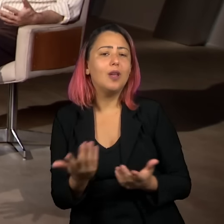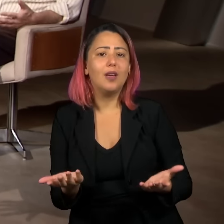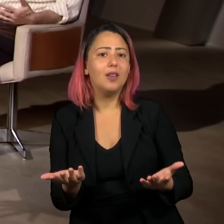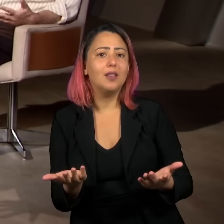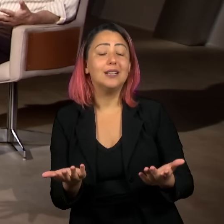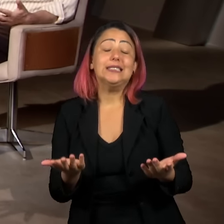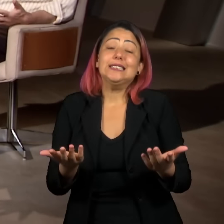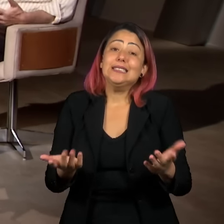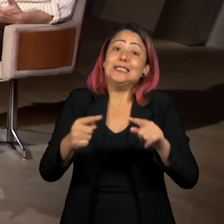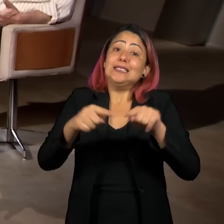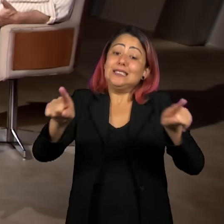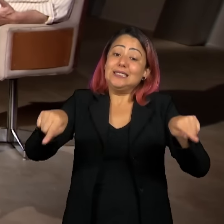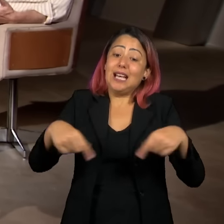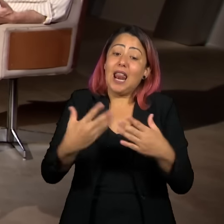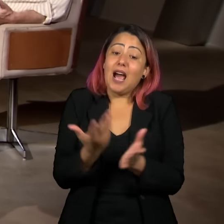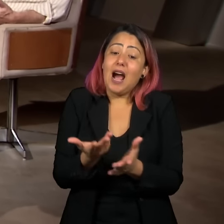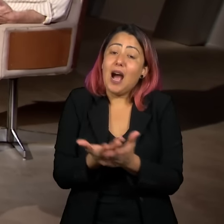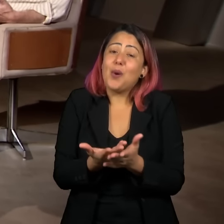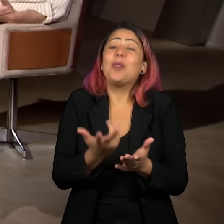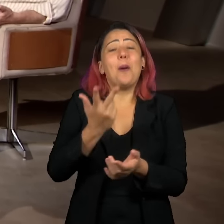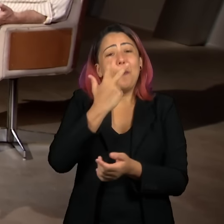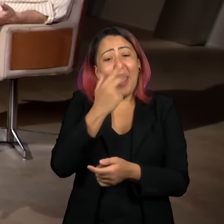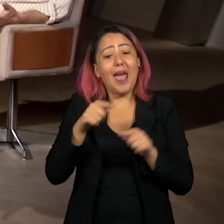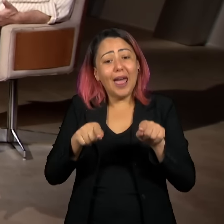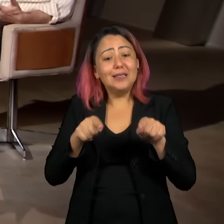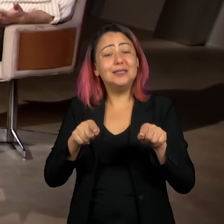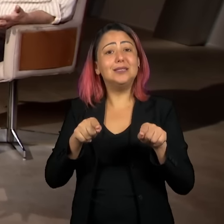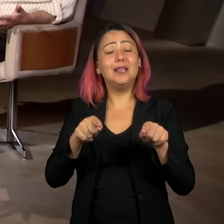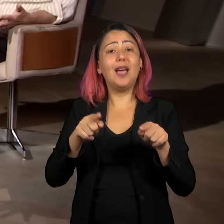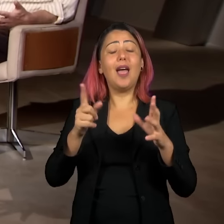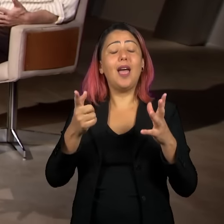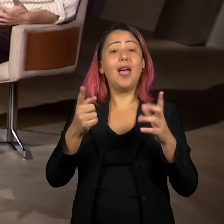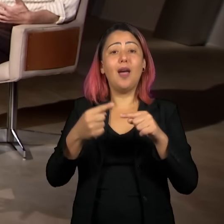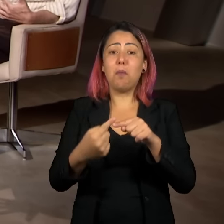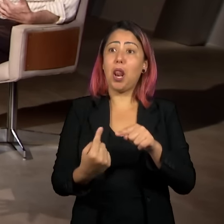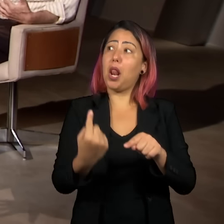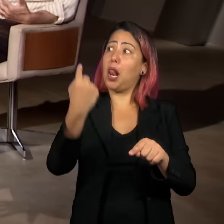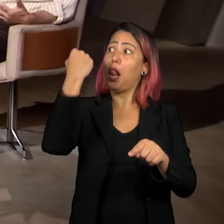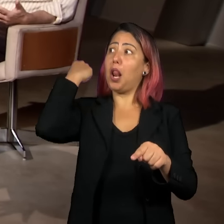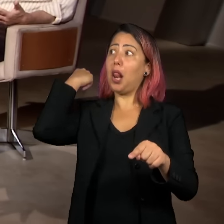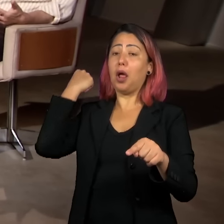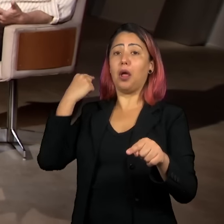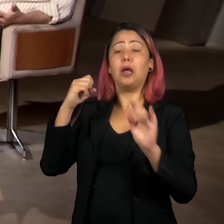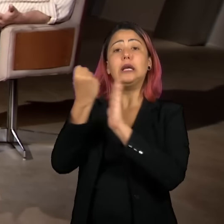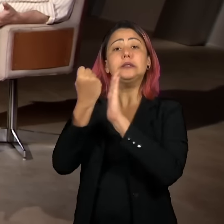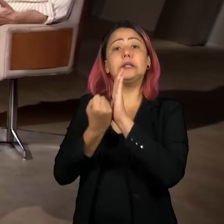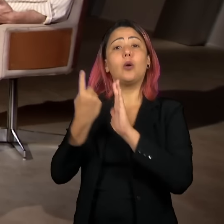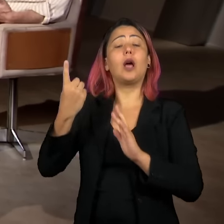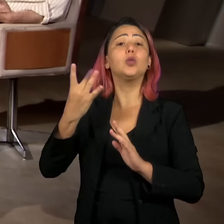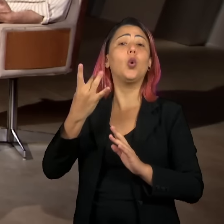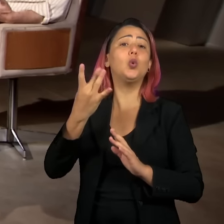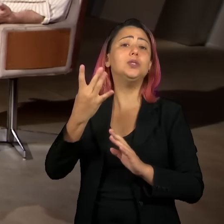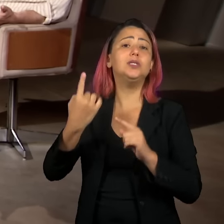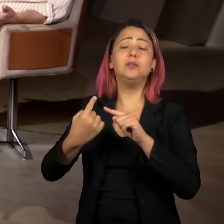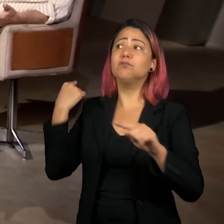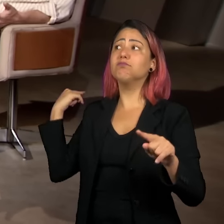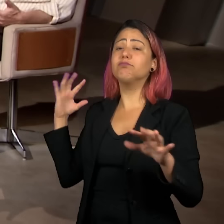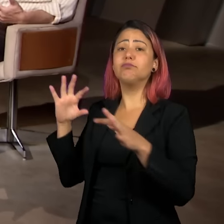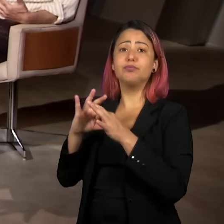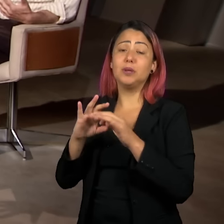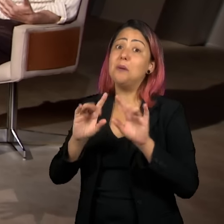sala de aula ainda vive no século X embora né Eh esses professores já não são mais